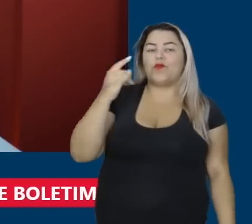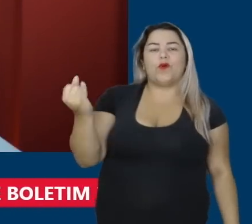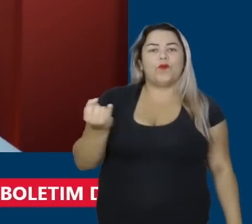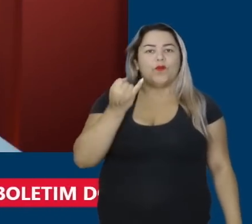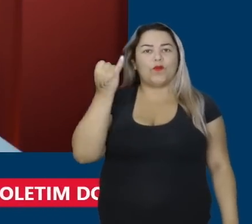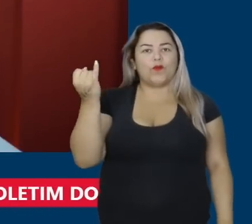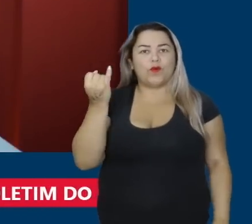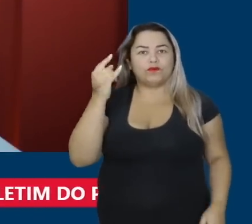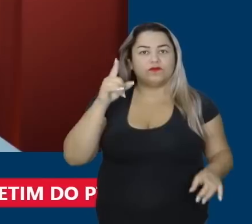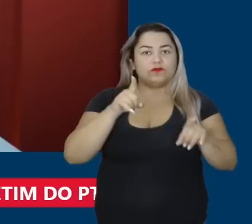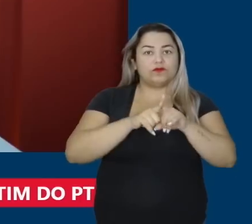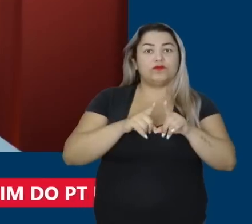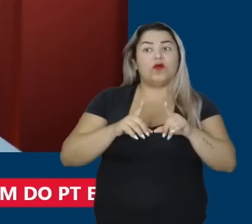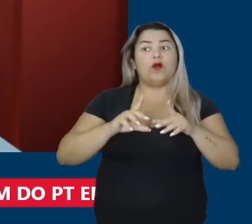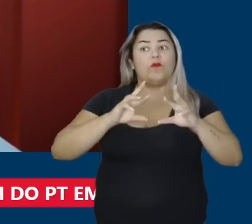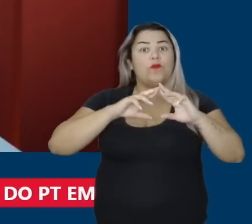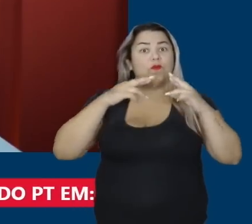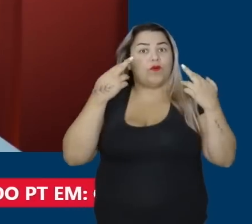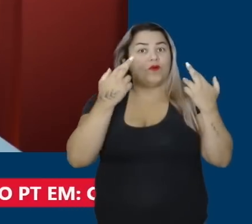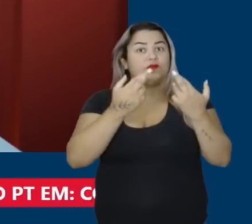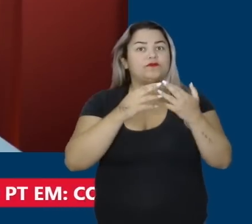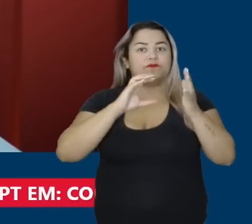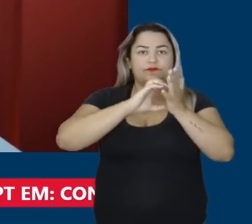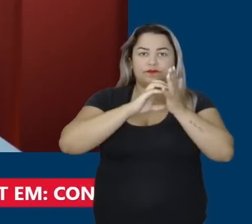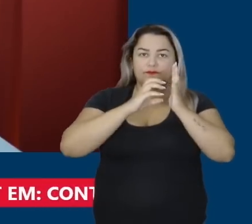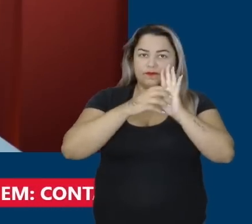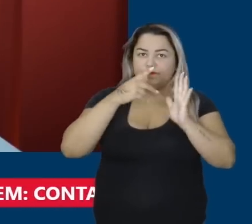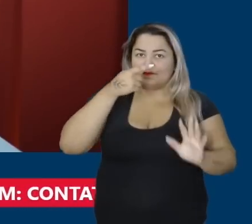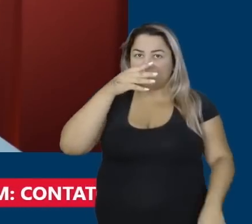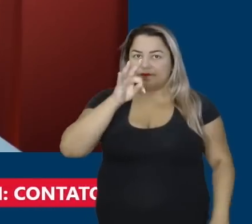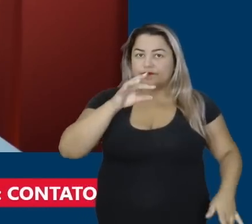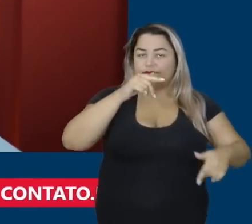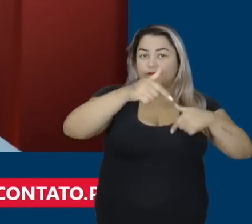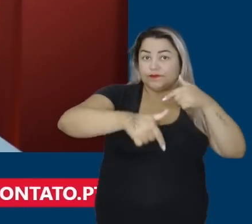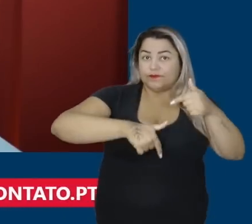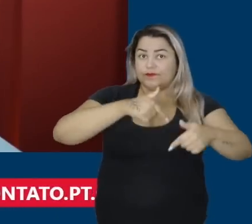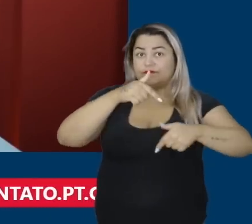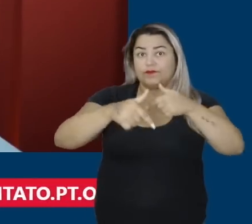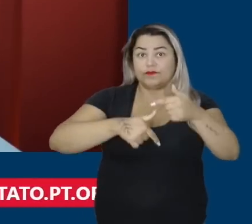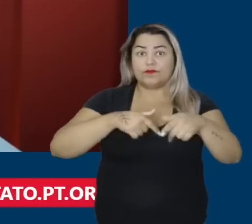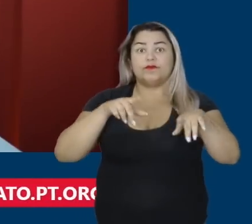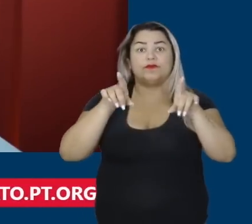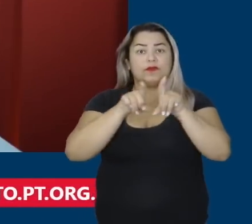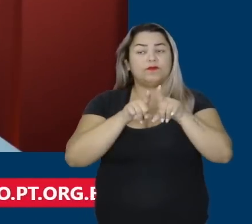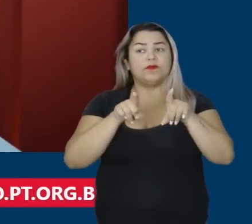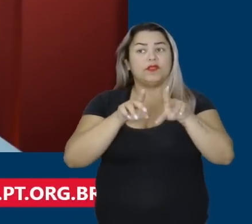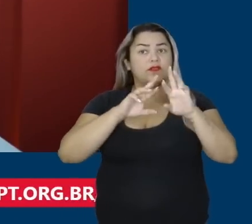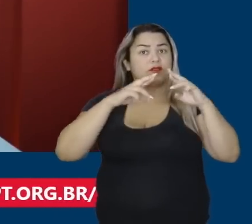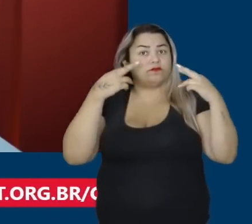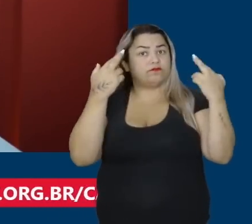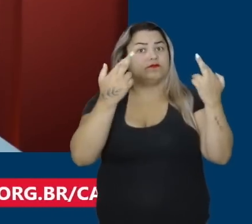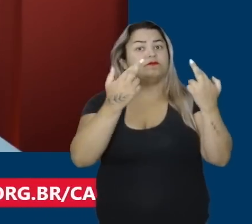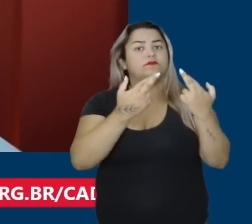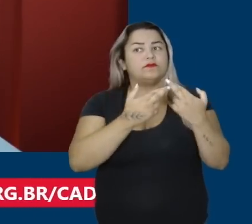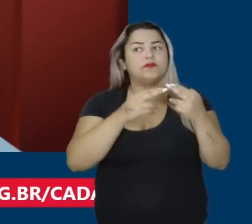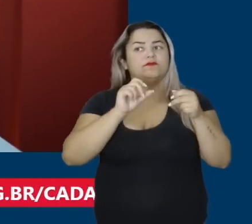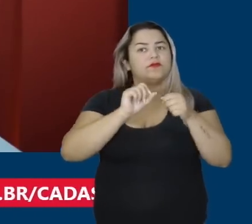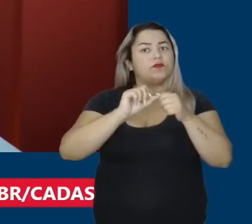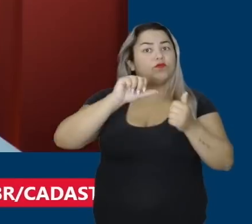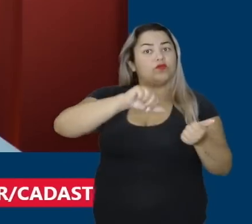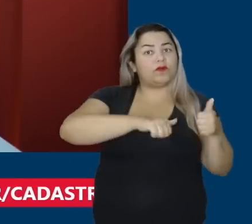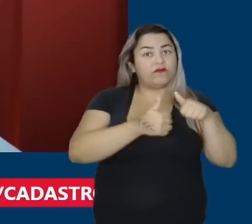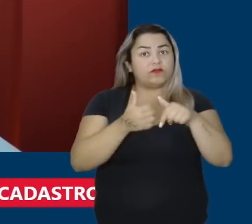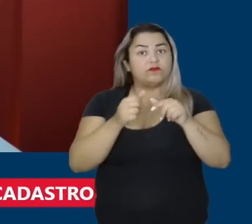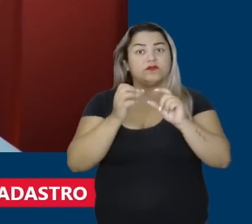importante reunião do Diretório Nacional do Partido dos Trabalhadores e das Trabalhadoras. E nessa reunião, nós fizemos um balanço